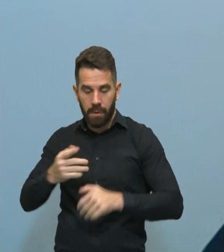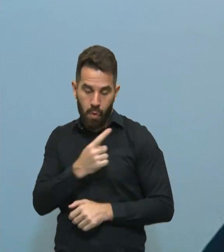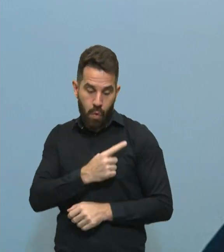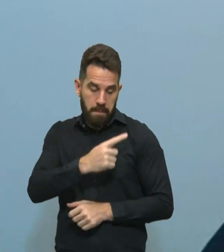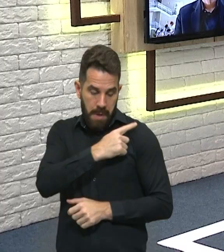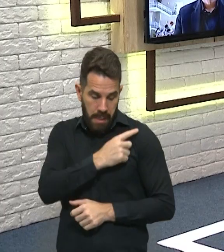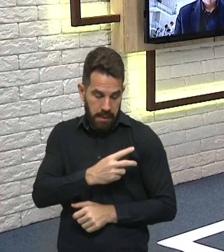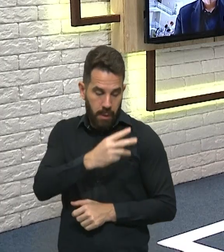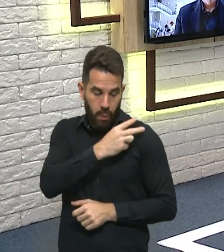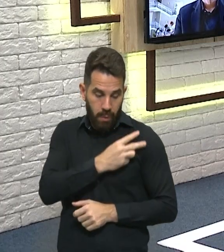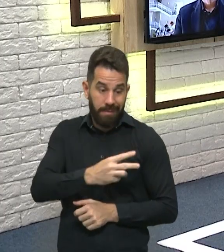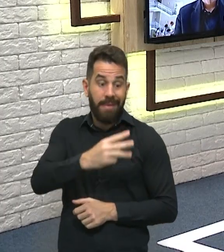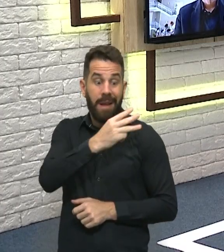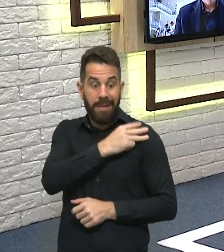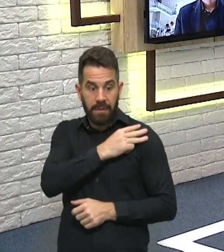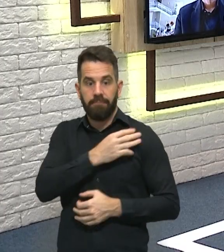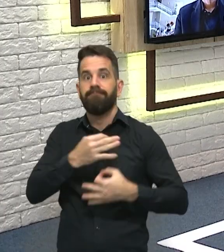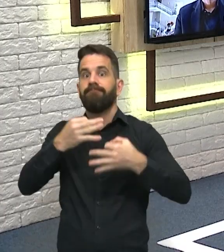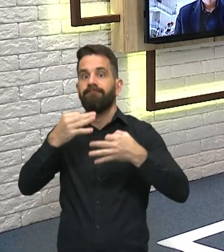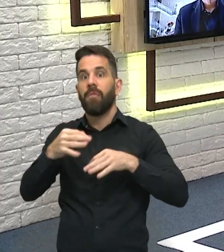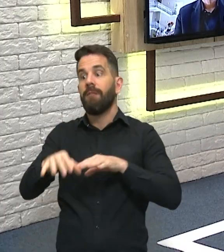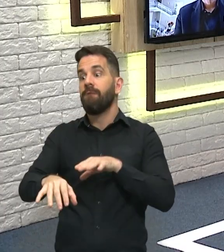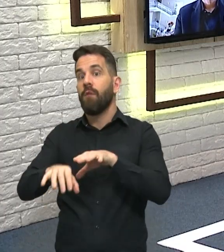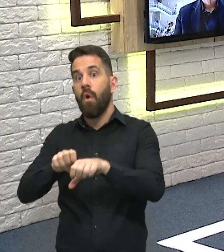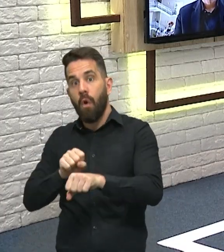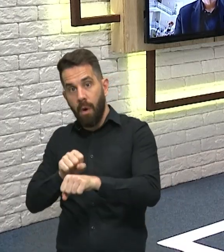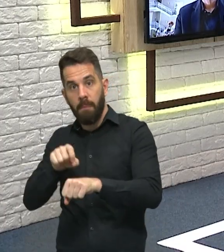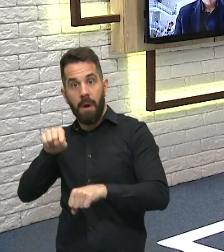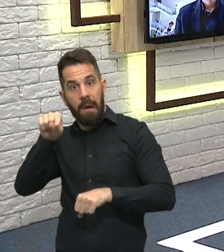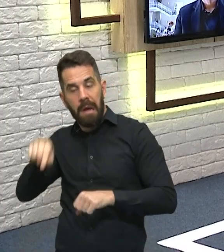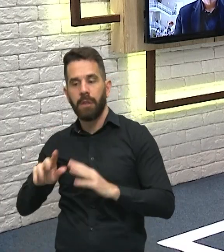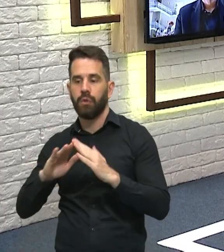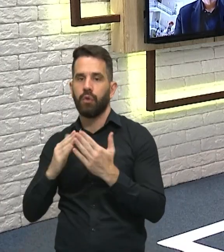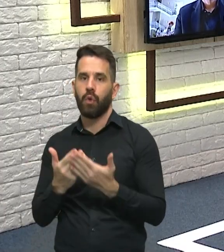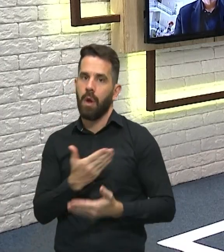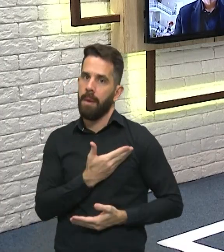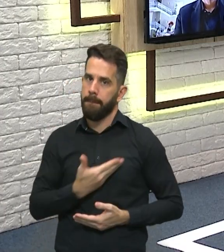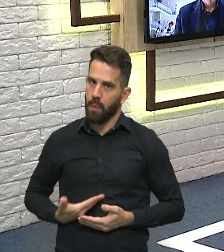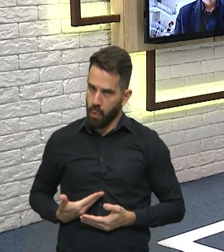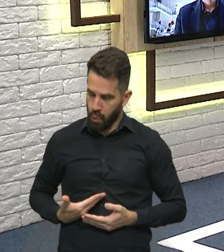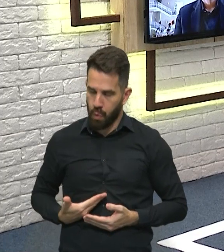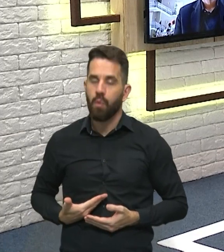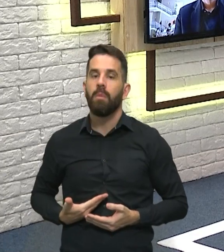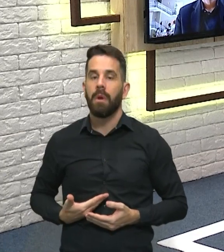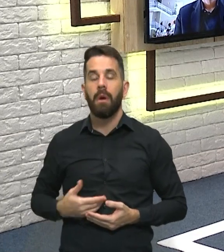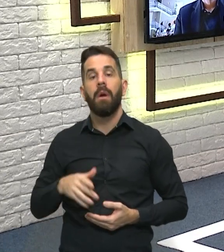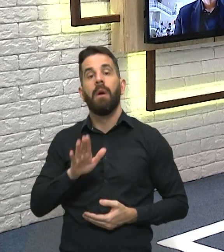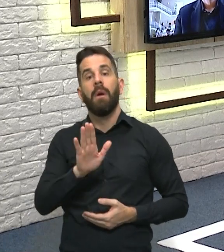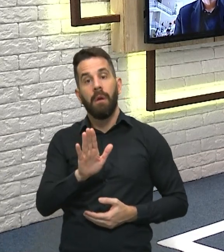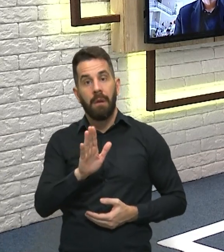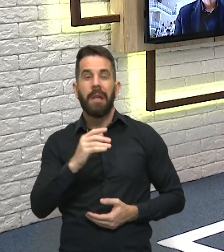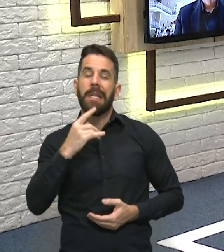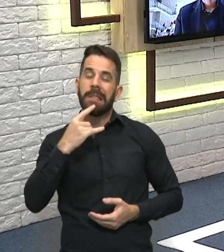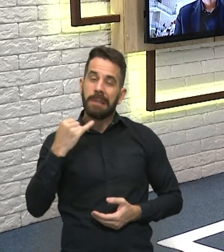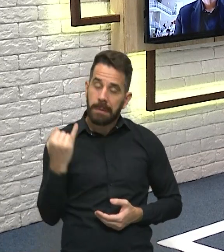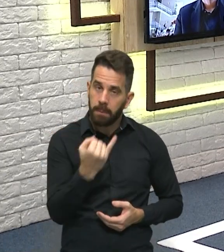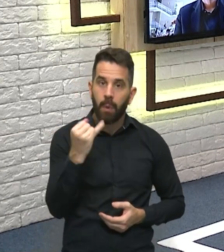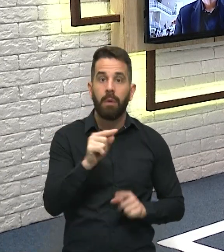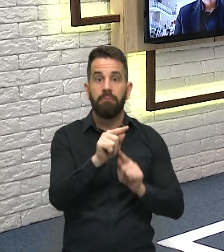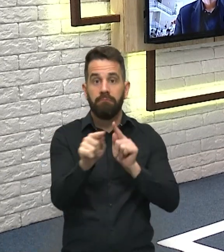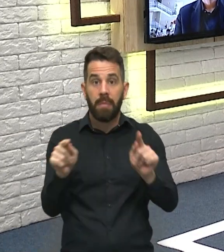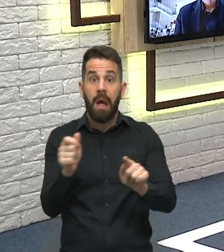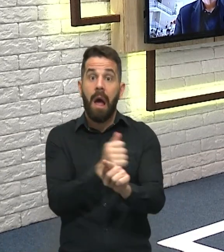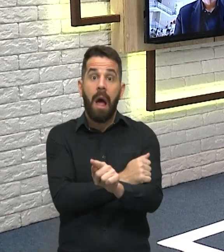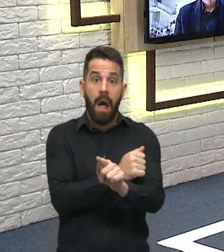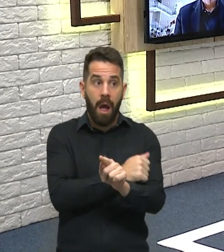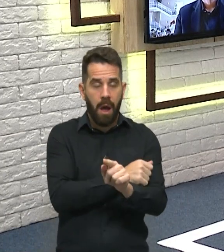momento da importante para inscrição que do não haja SISU, confusão, né, professora? perfeito. Então, assim, é muito importante que o estudante